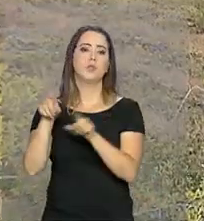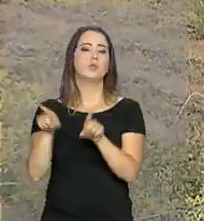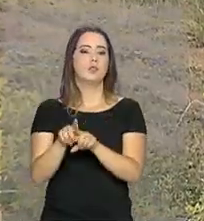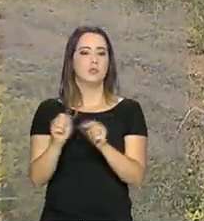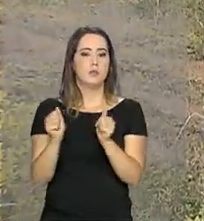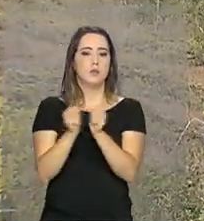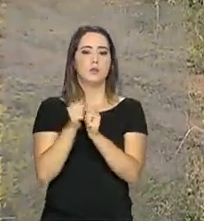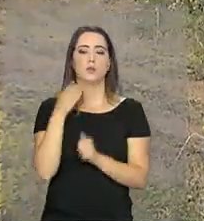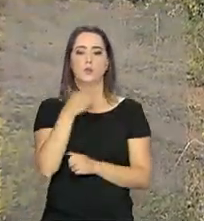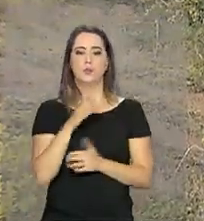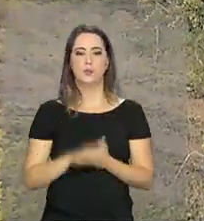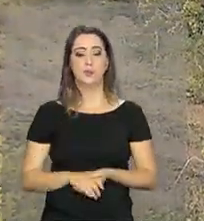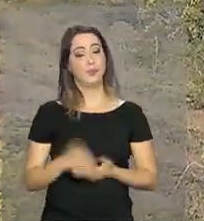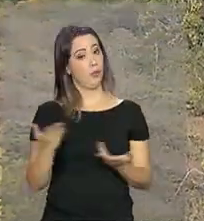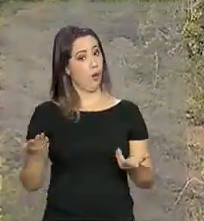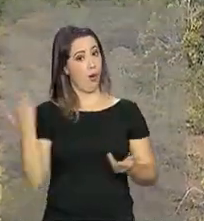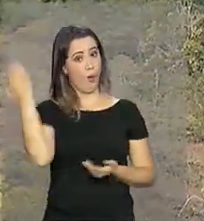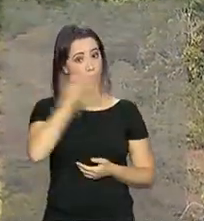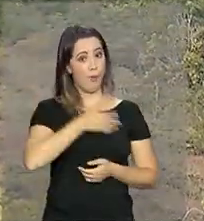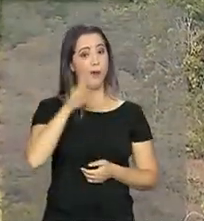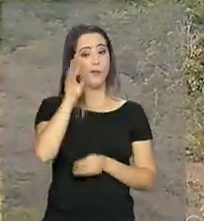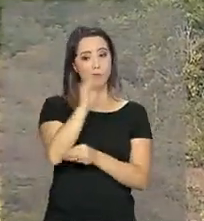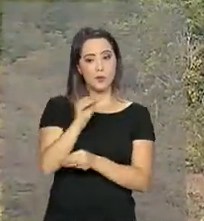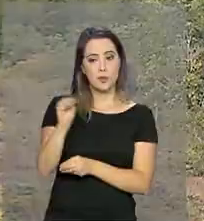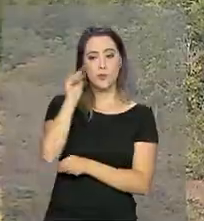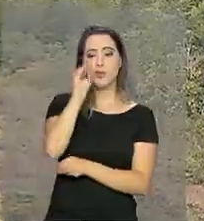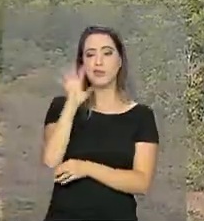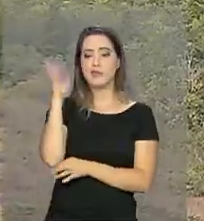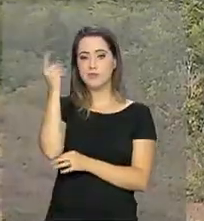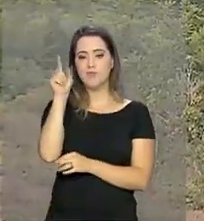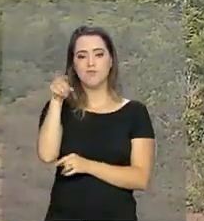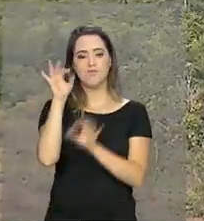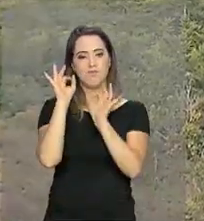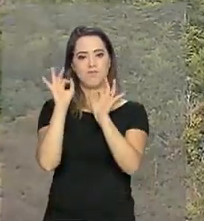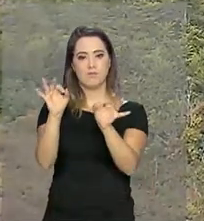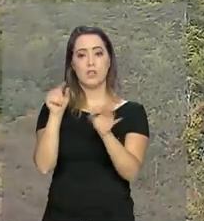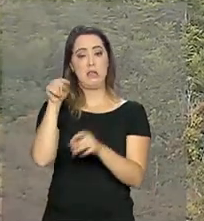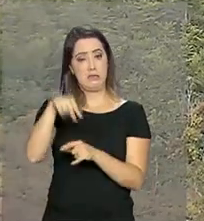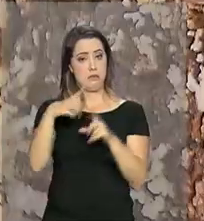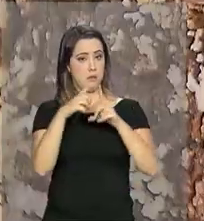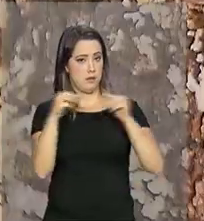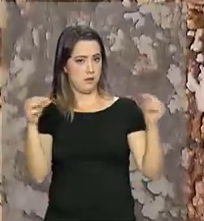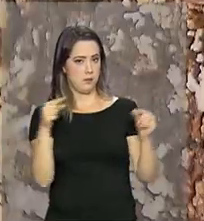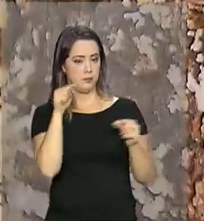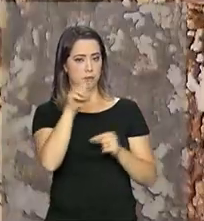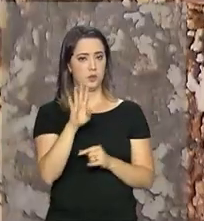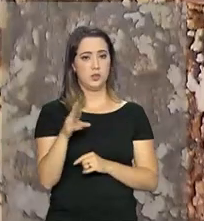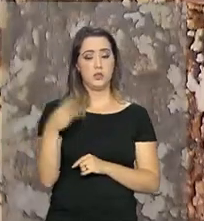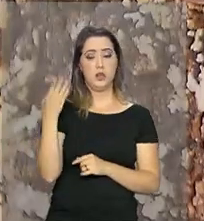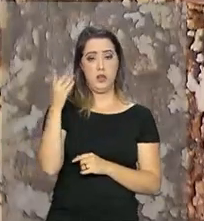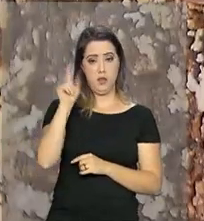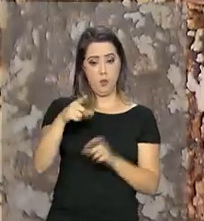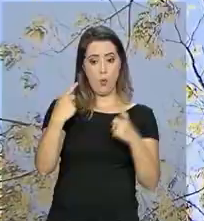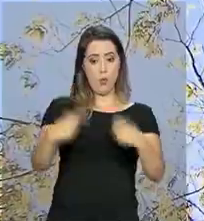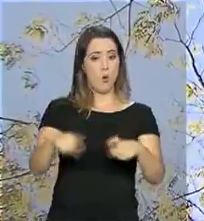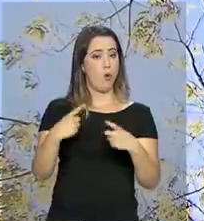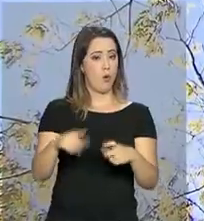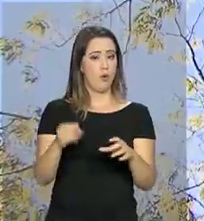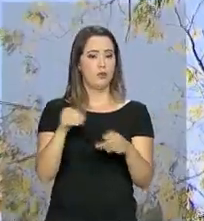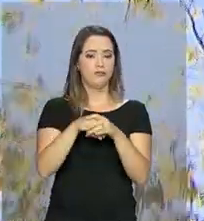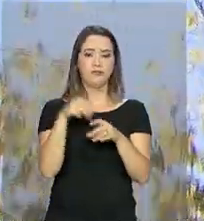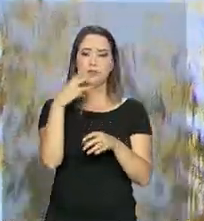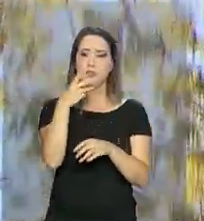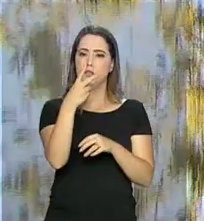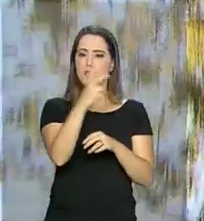uma prova que a conservação do meio ambiente dá certo está no parque nacional de brasília uma das 355